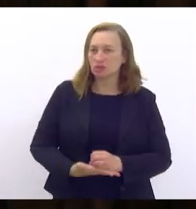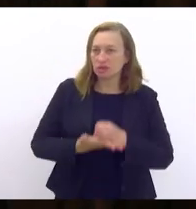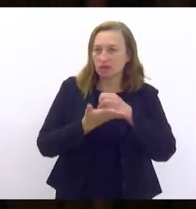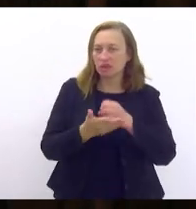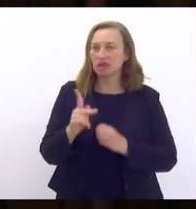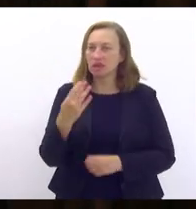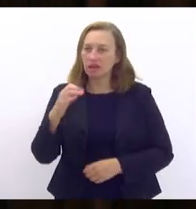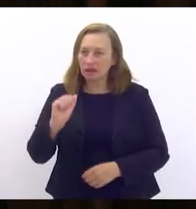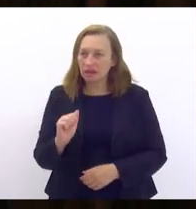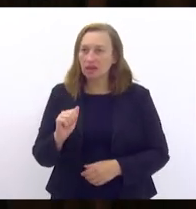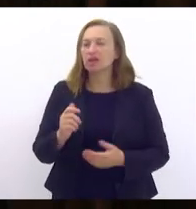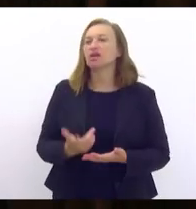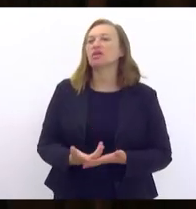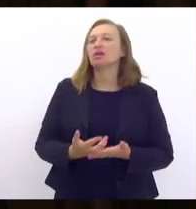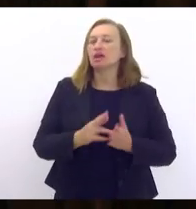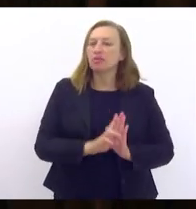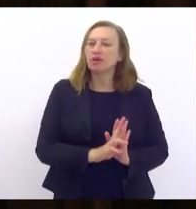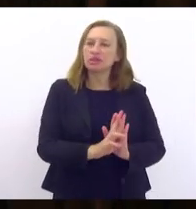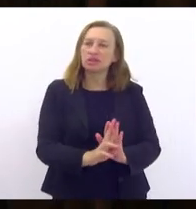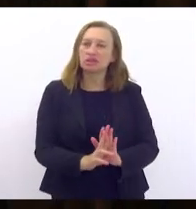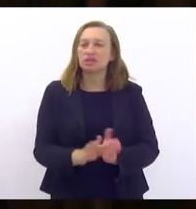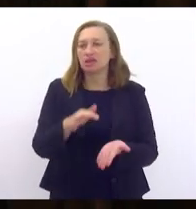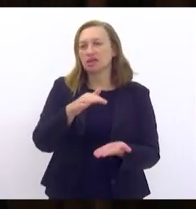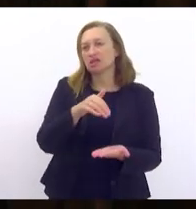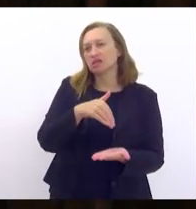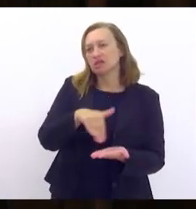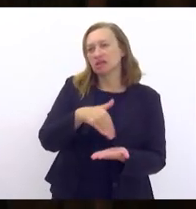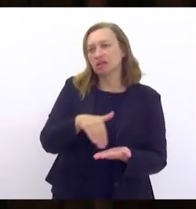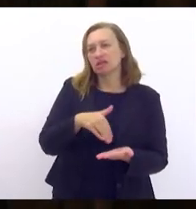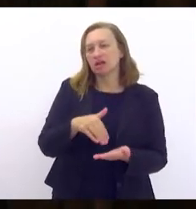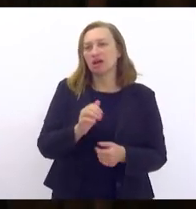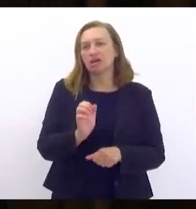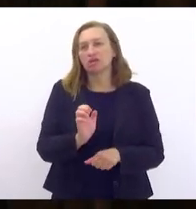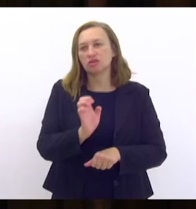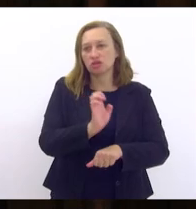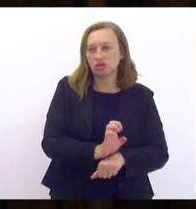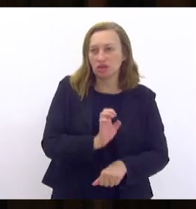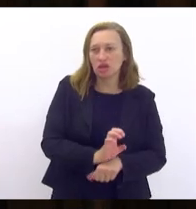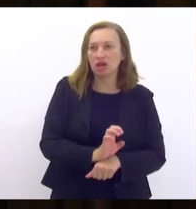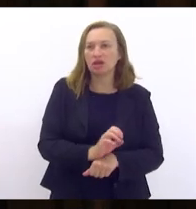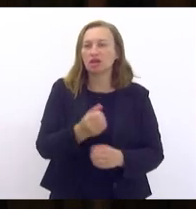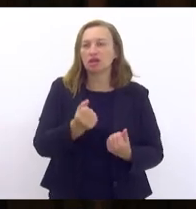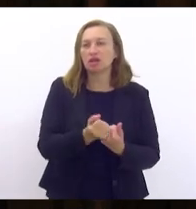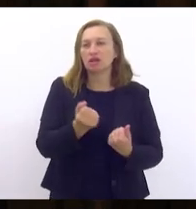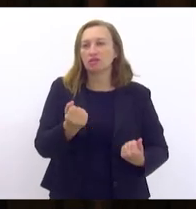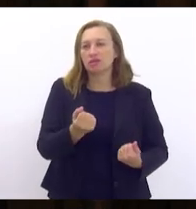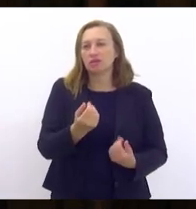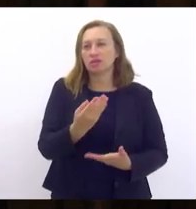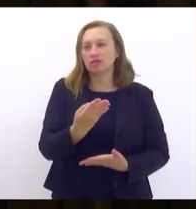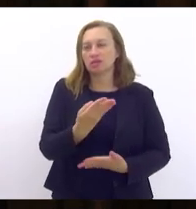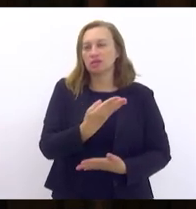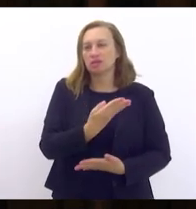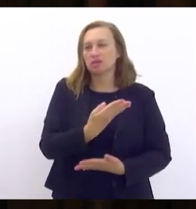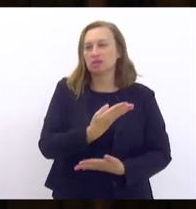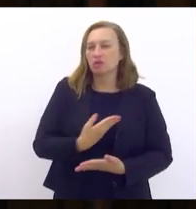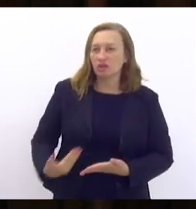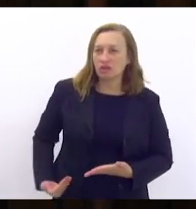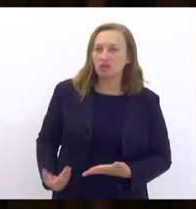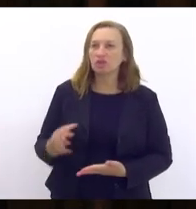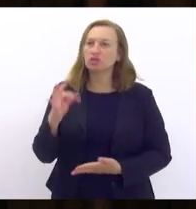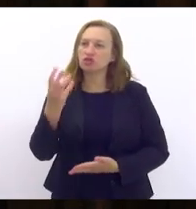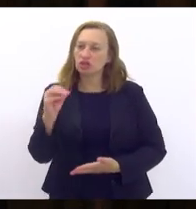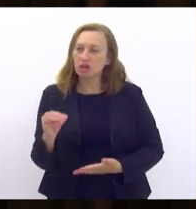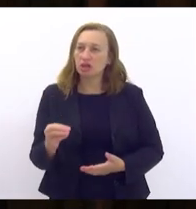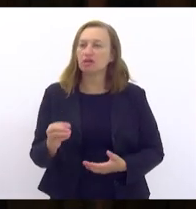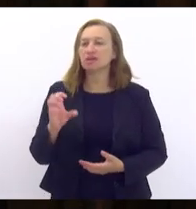neste evento representando o secretário de estado do meio ambiente sustentabilidade vice-governador Thiago Pampulha e o